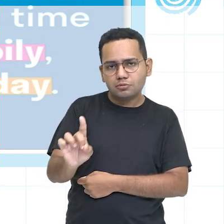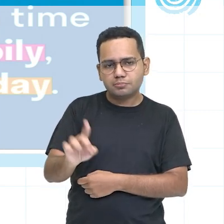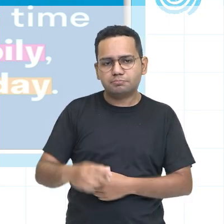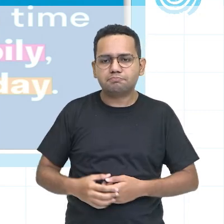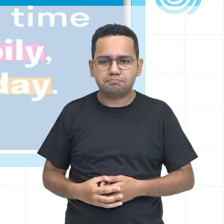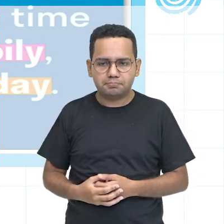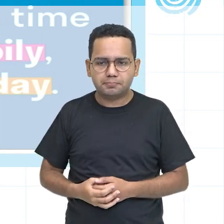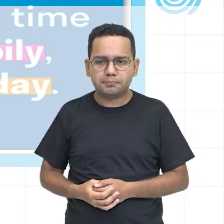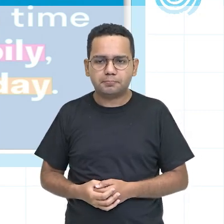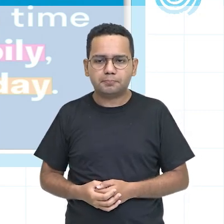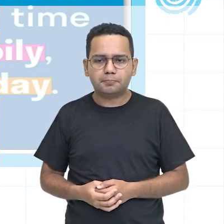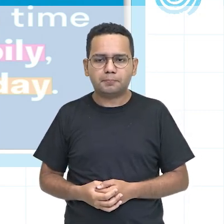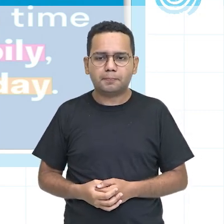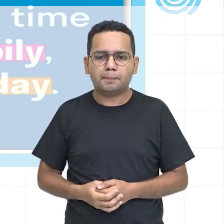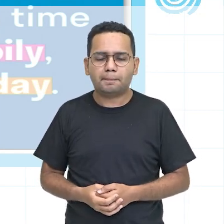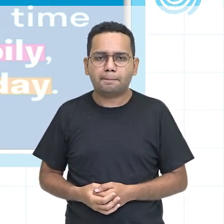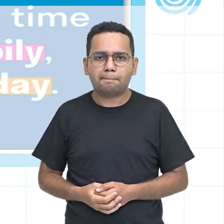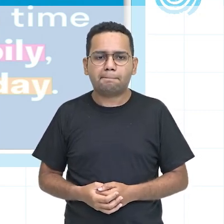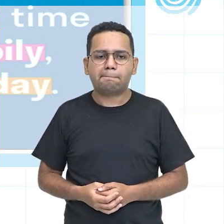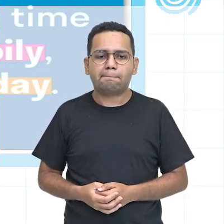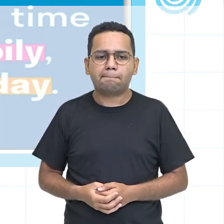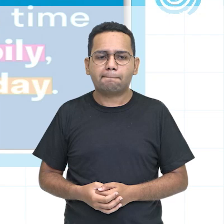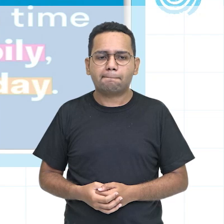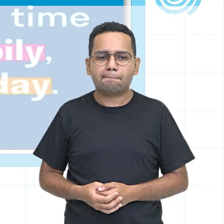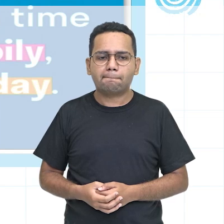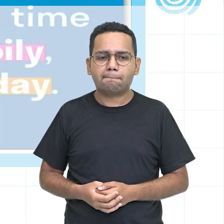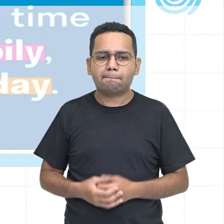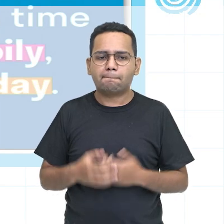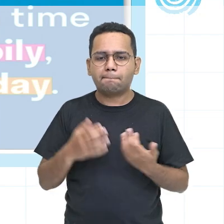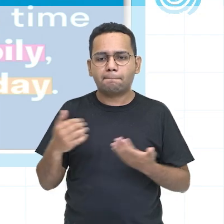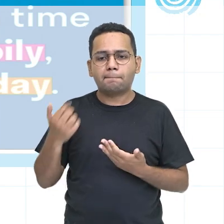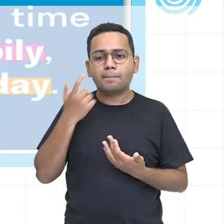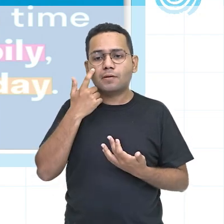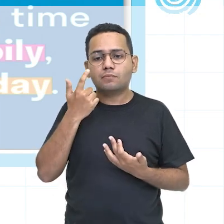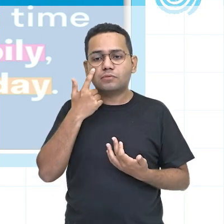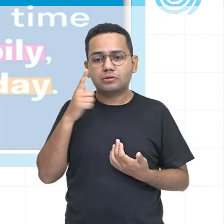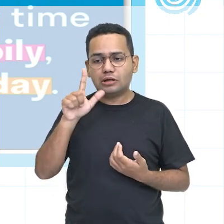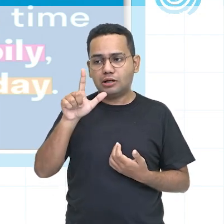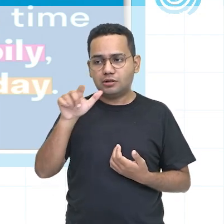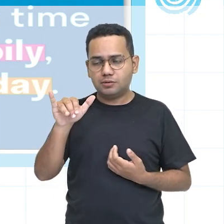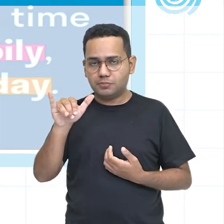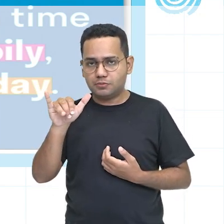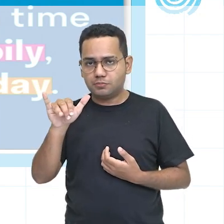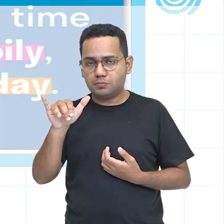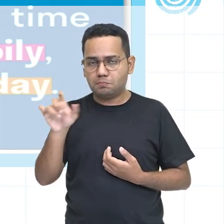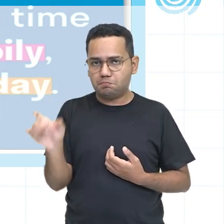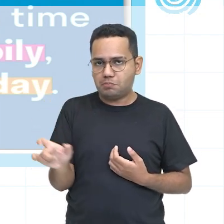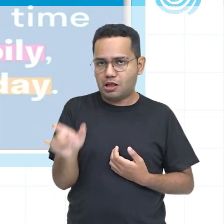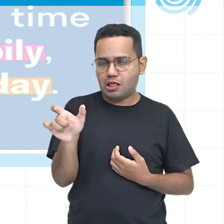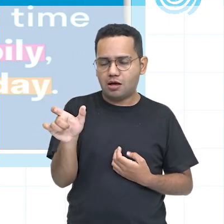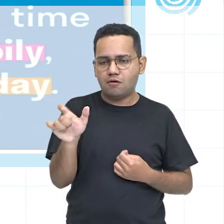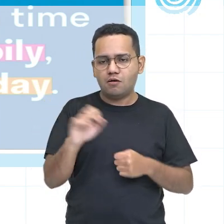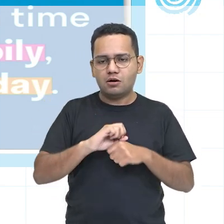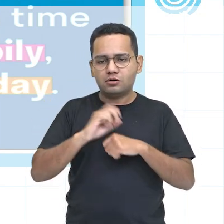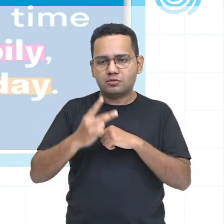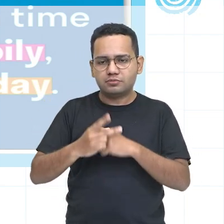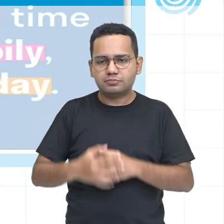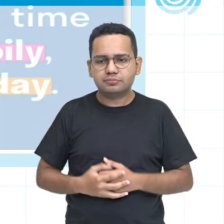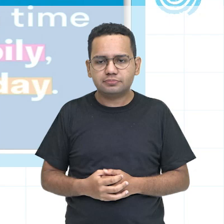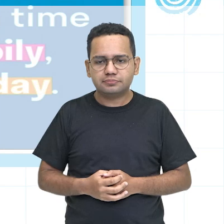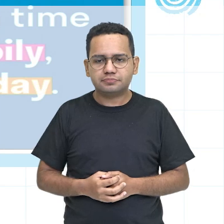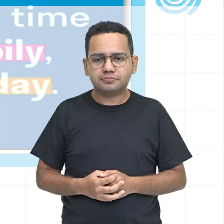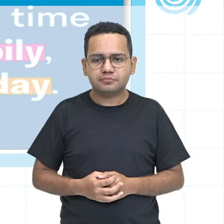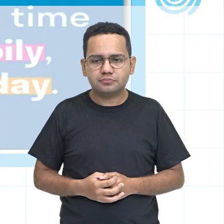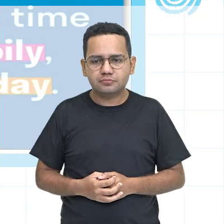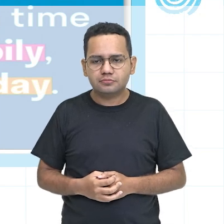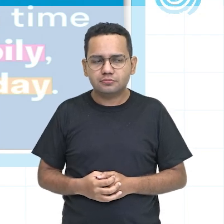abro um parênteses, né, para chamar a atenção para vocês dos advérbios com terminação em ly. Aí, to school. Então, Tom walked slowly